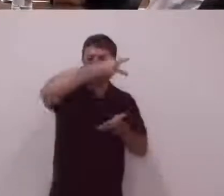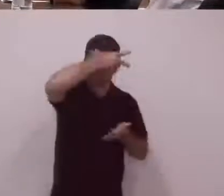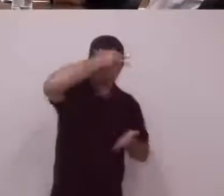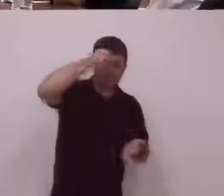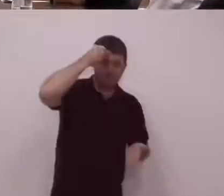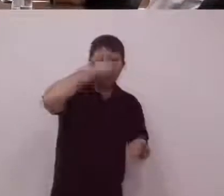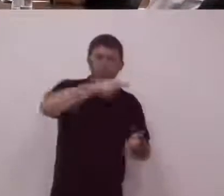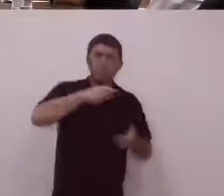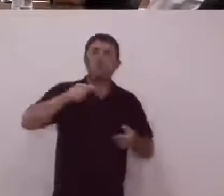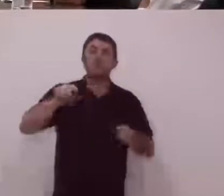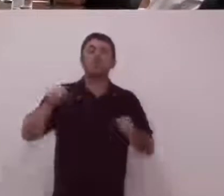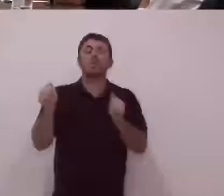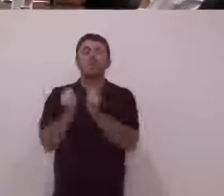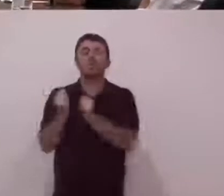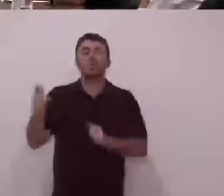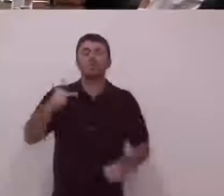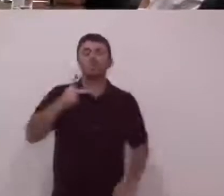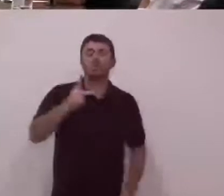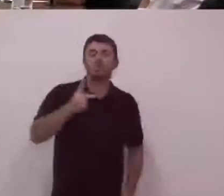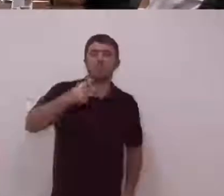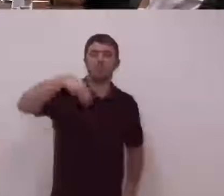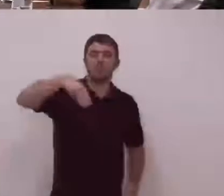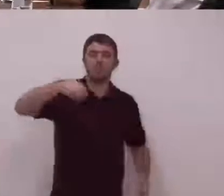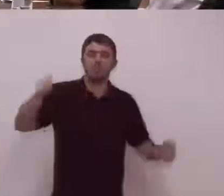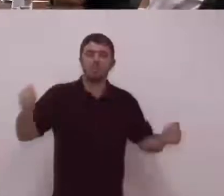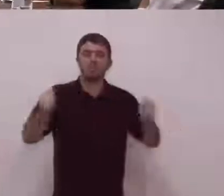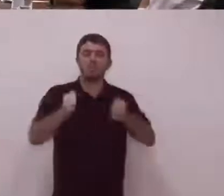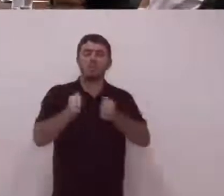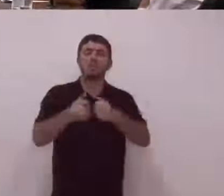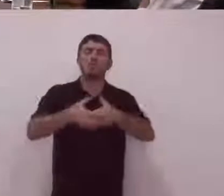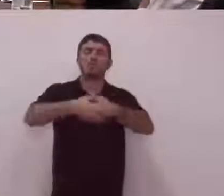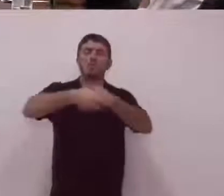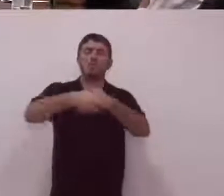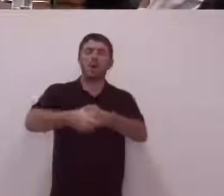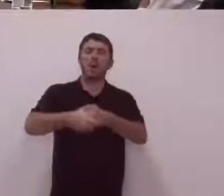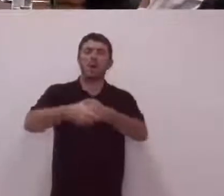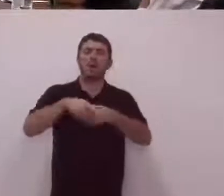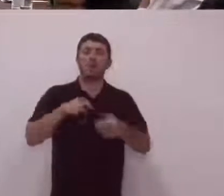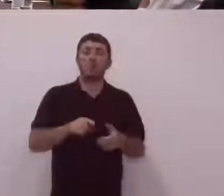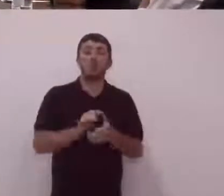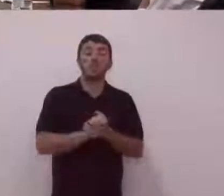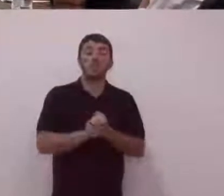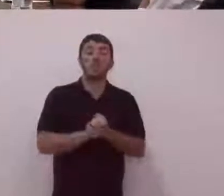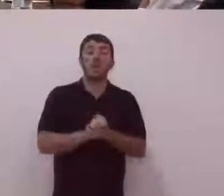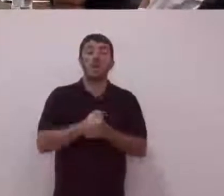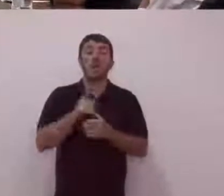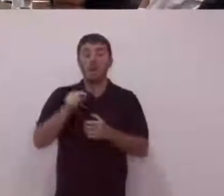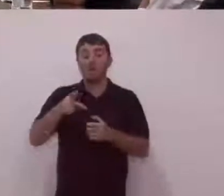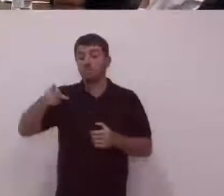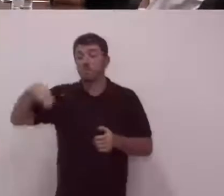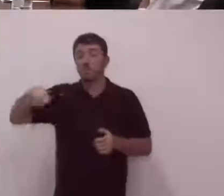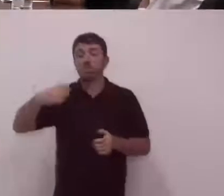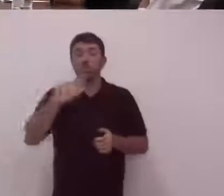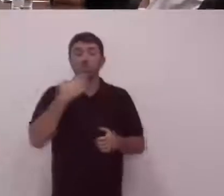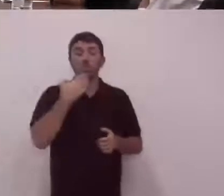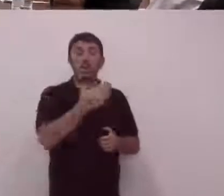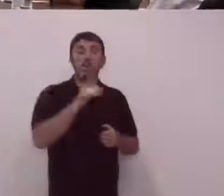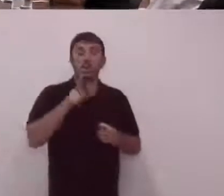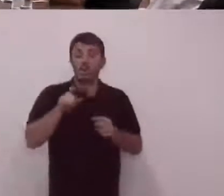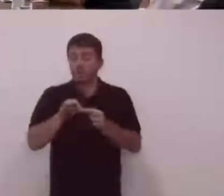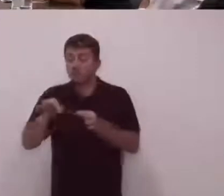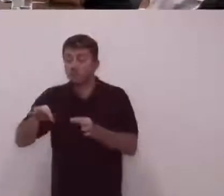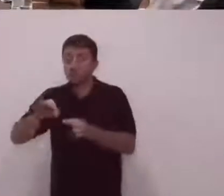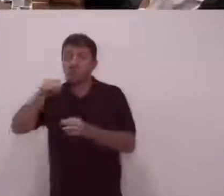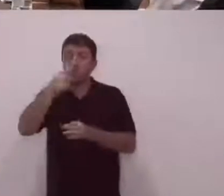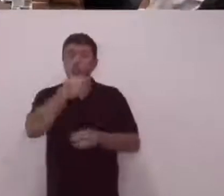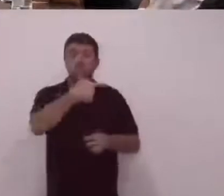314,98 metros quadrados, o que atendia ao mínimo exigido pela PM, 215 metros